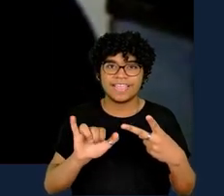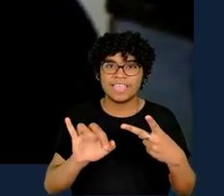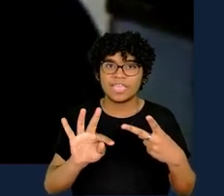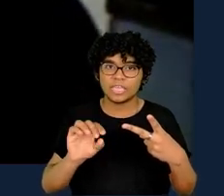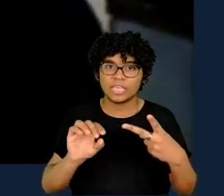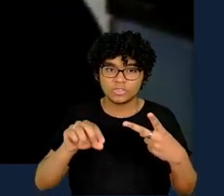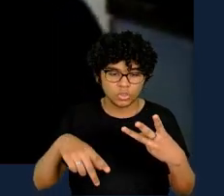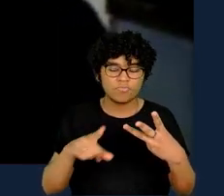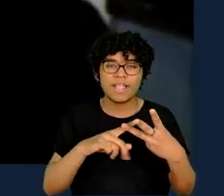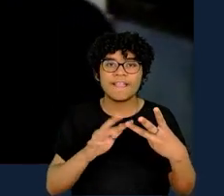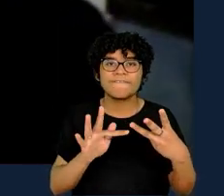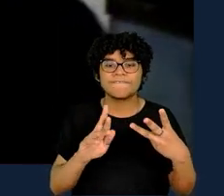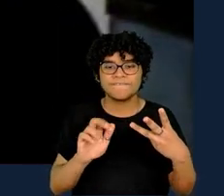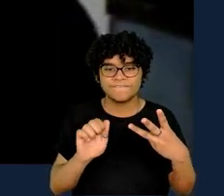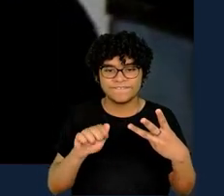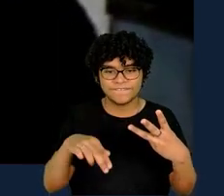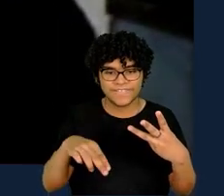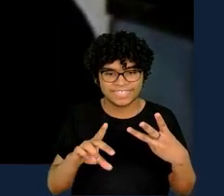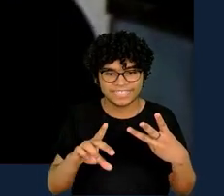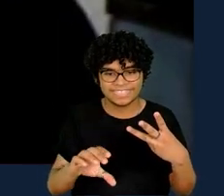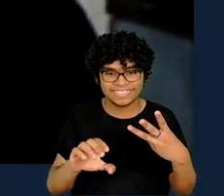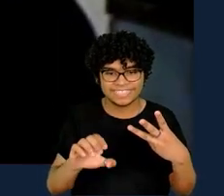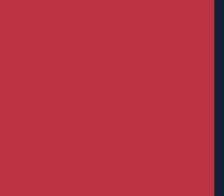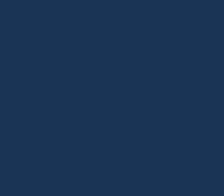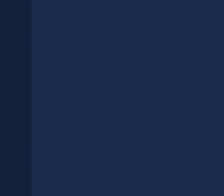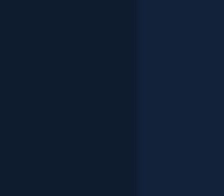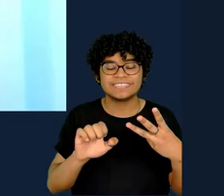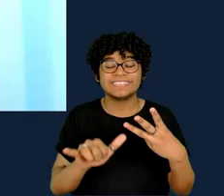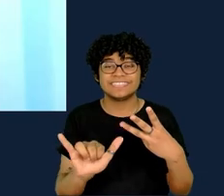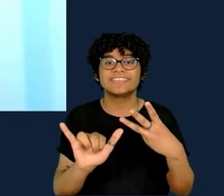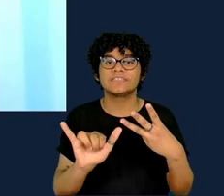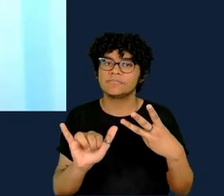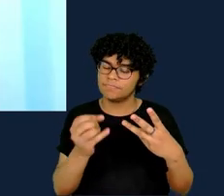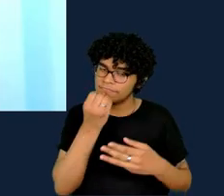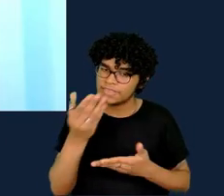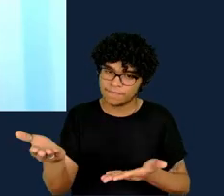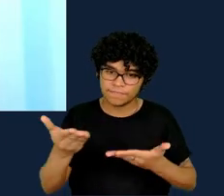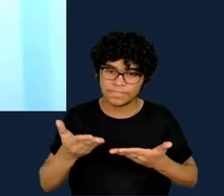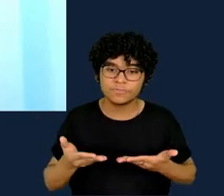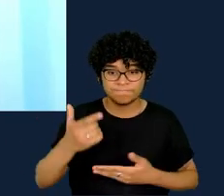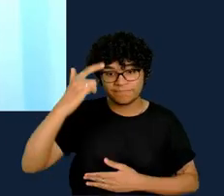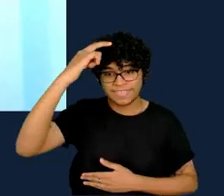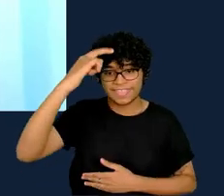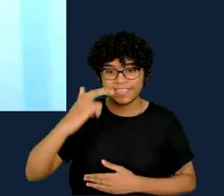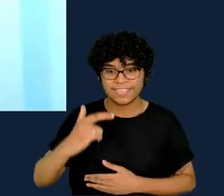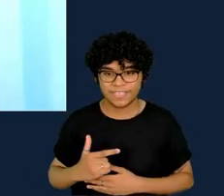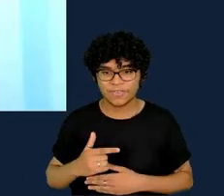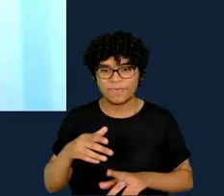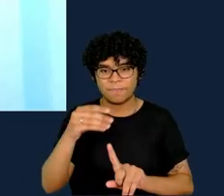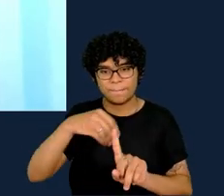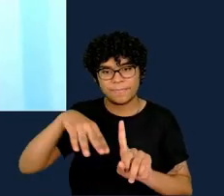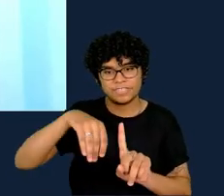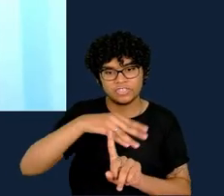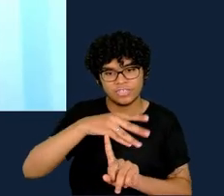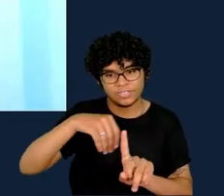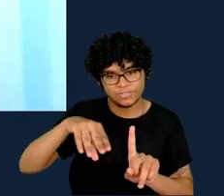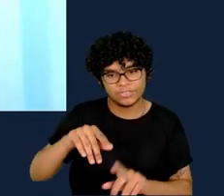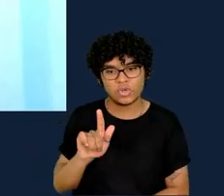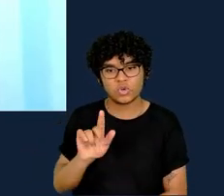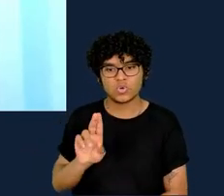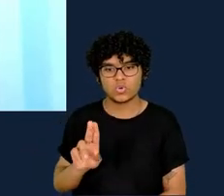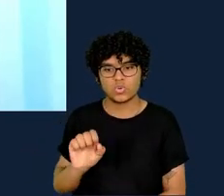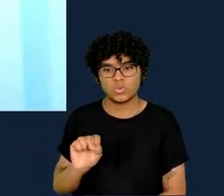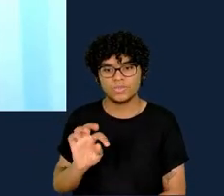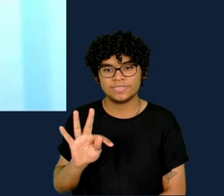Baniwa. Bem-vindos, amigos. E a mediação será feita por mim, Gustavo Faleiros. Todos muito bem-vindos a este